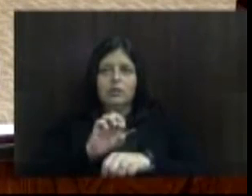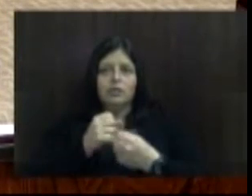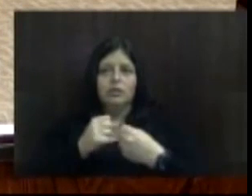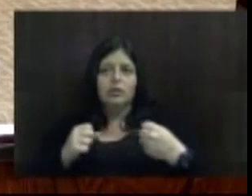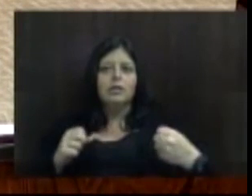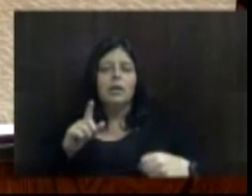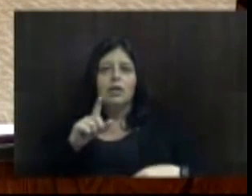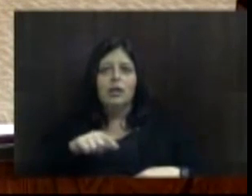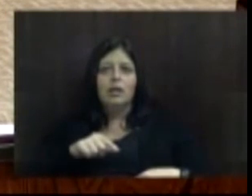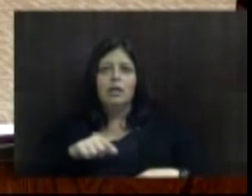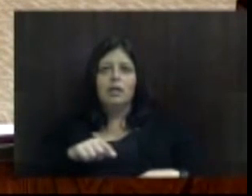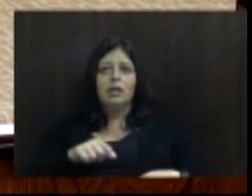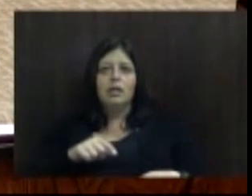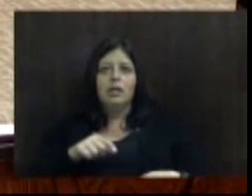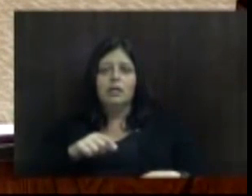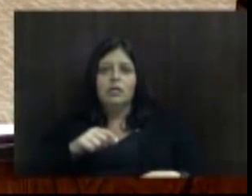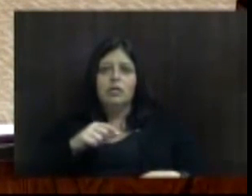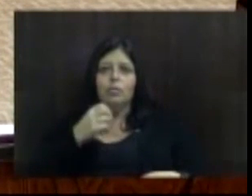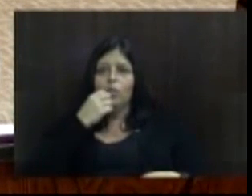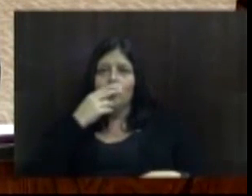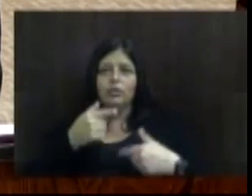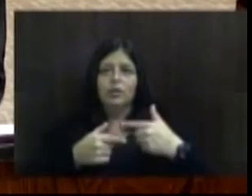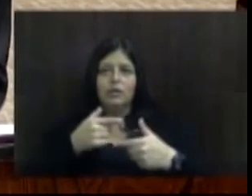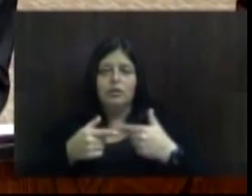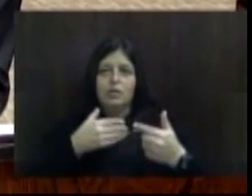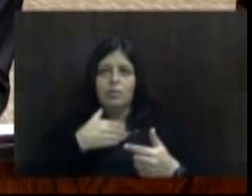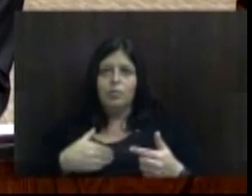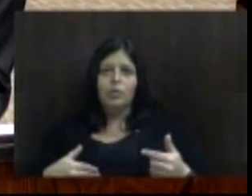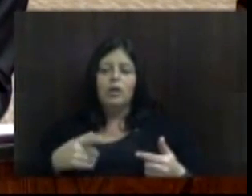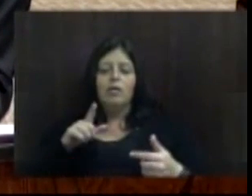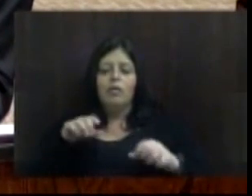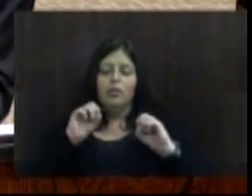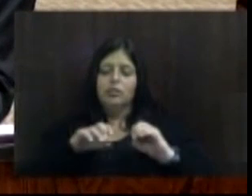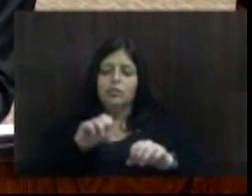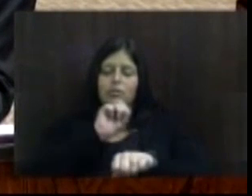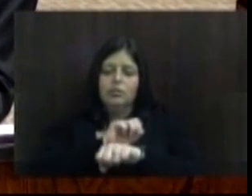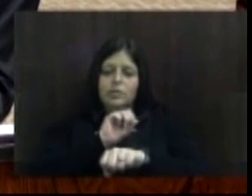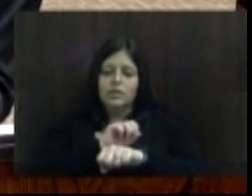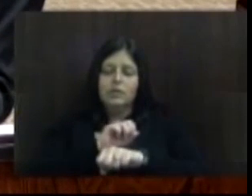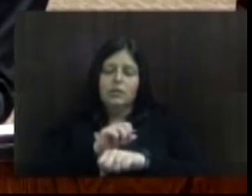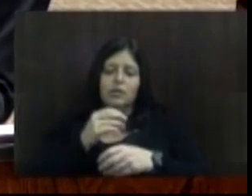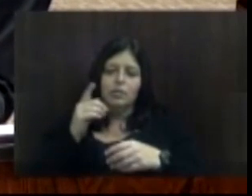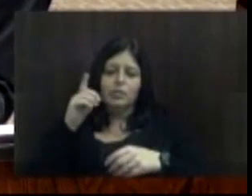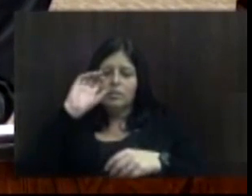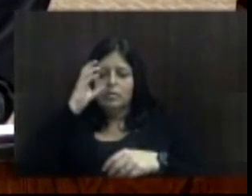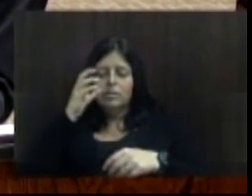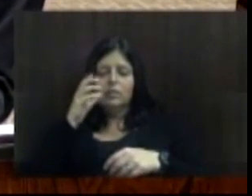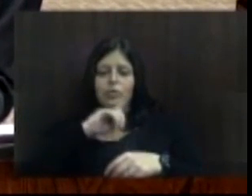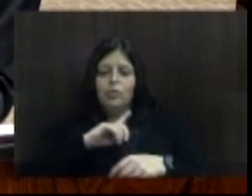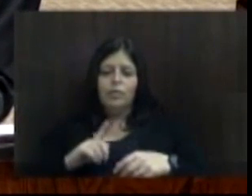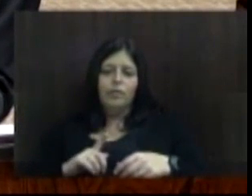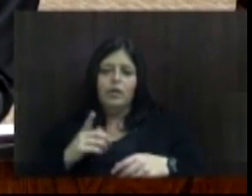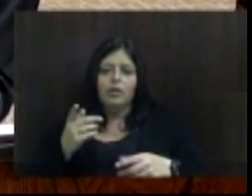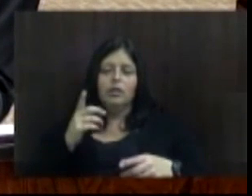é sinônimo de prestação de bons serviços públicos fomos ensinados a esperar soluções do governo para demandas de toda